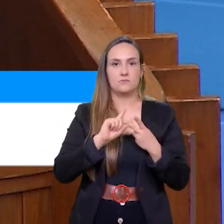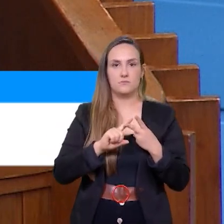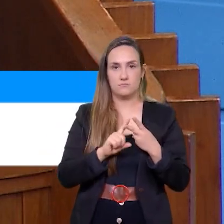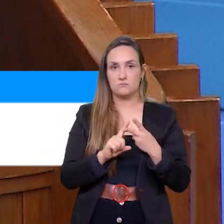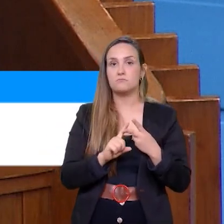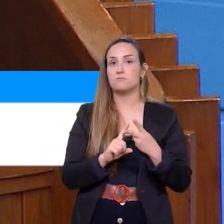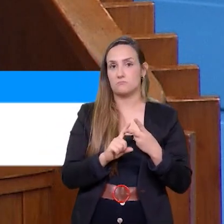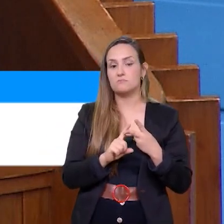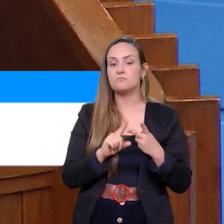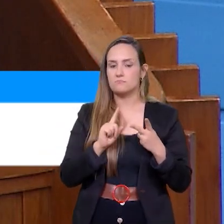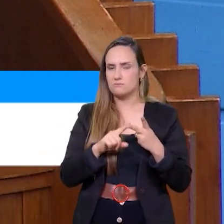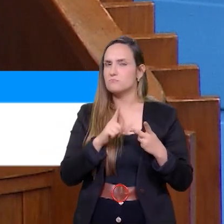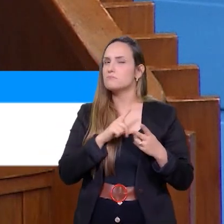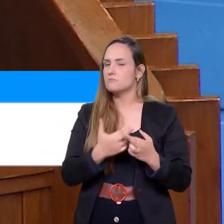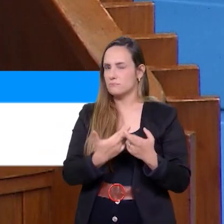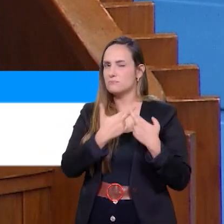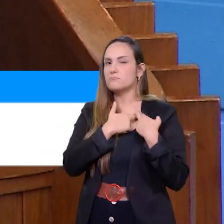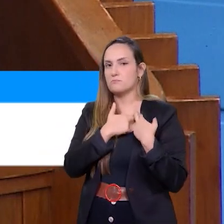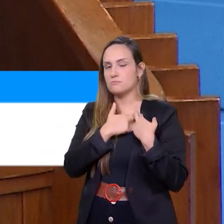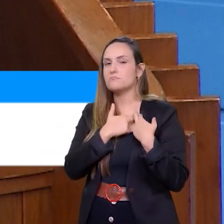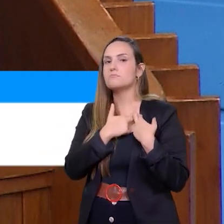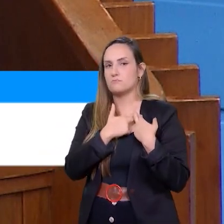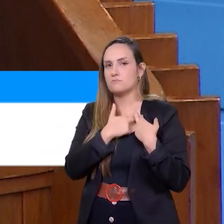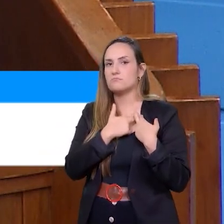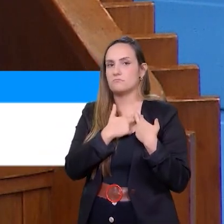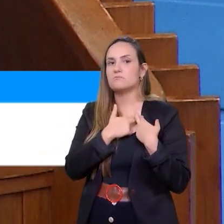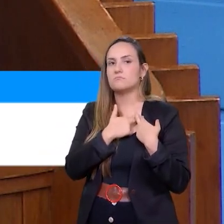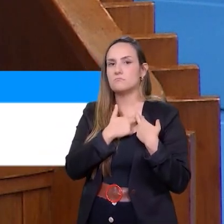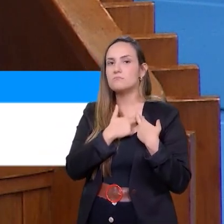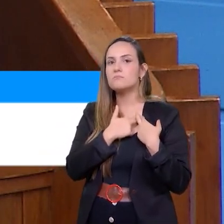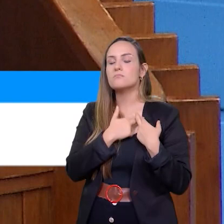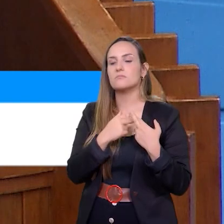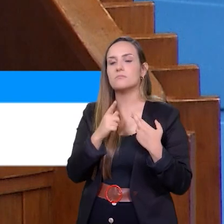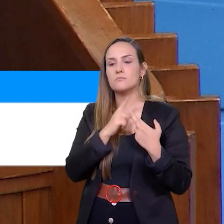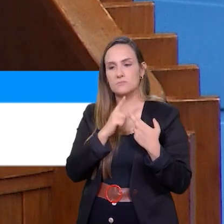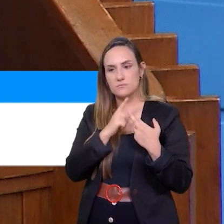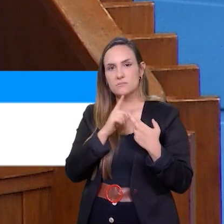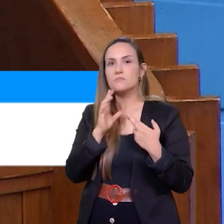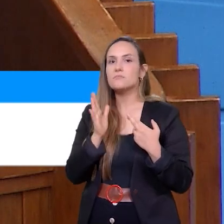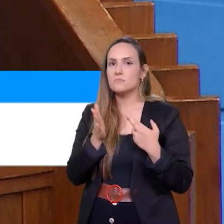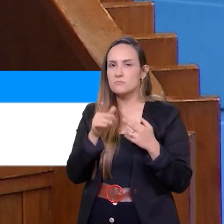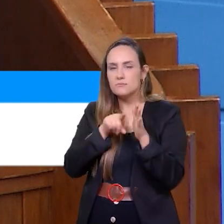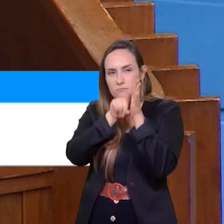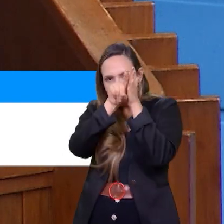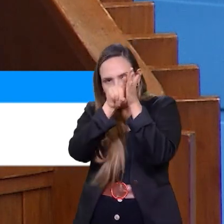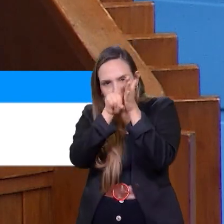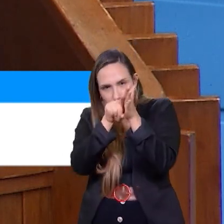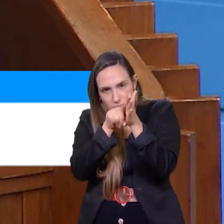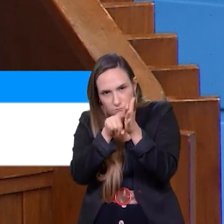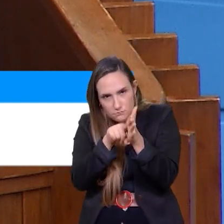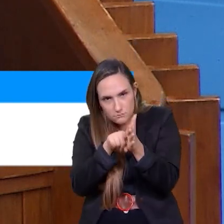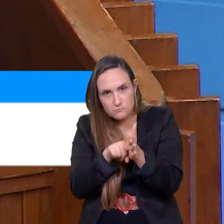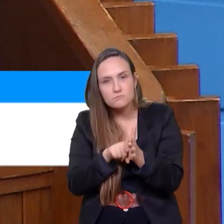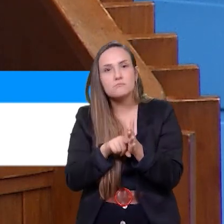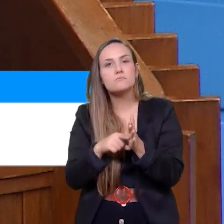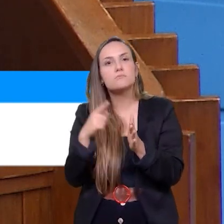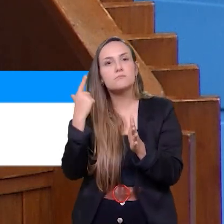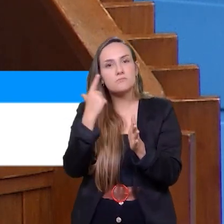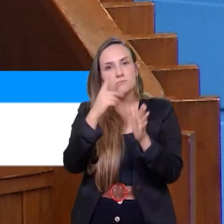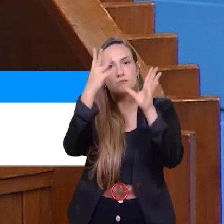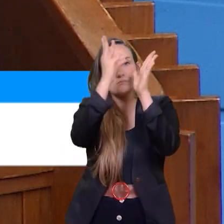transição, e que, com muita responsabilidade, estão compilando esses dados para poder, daqui para